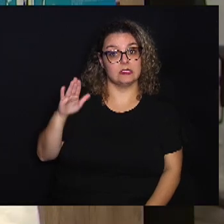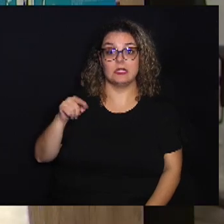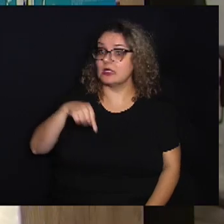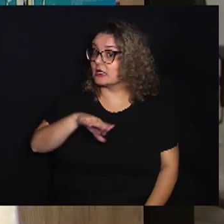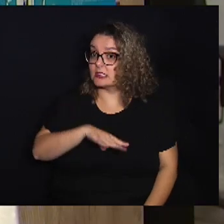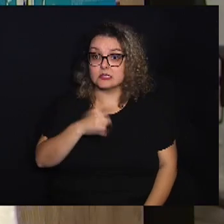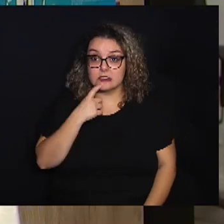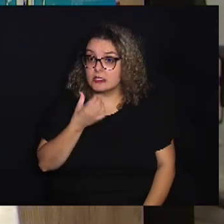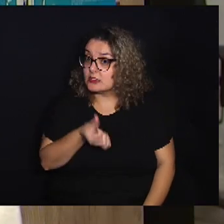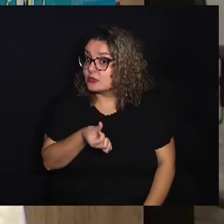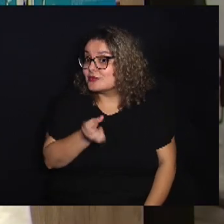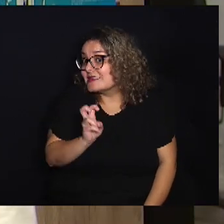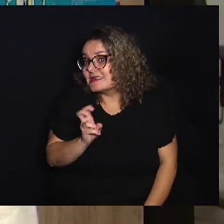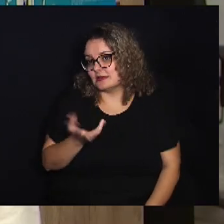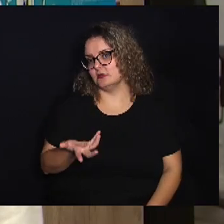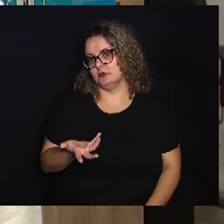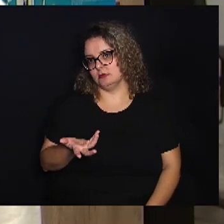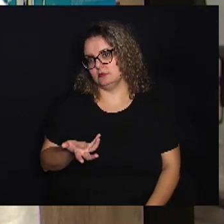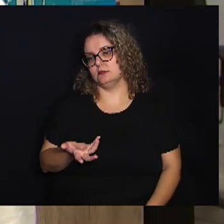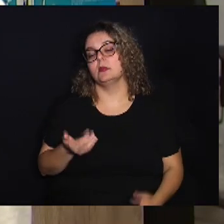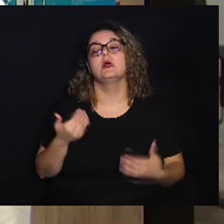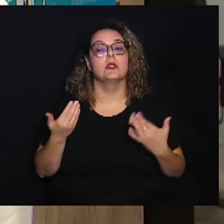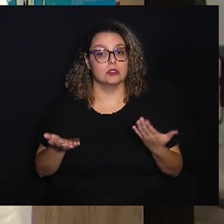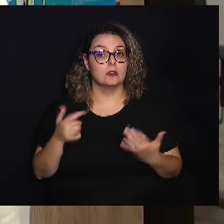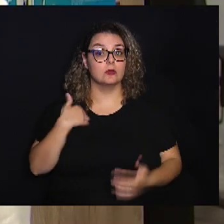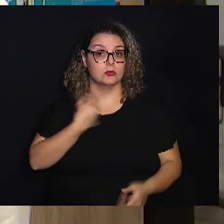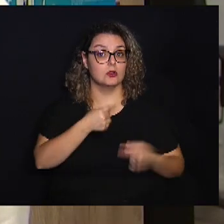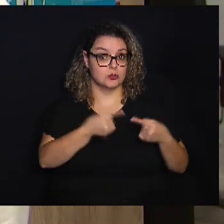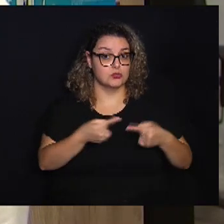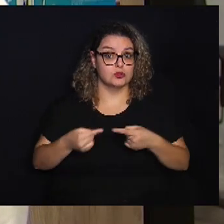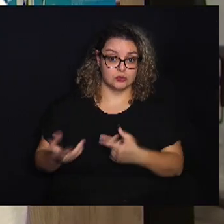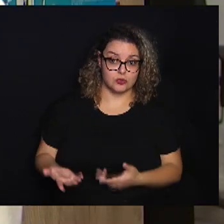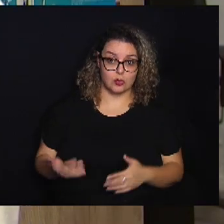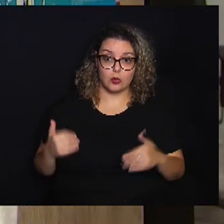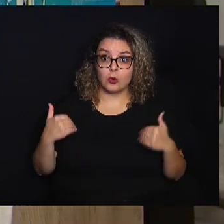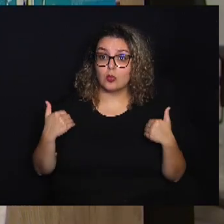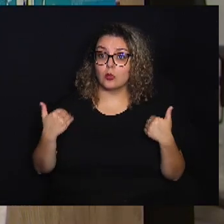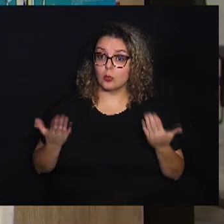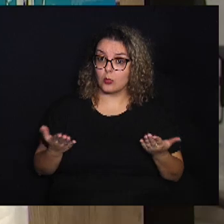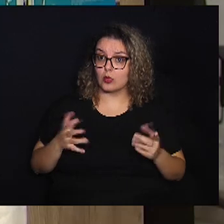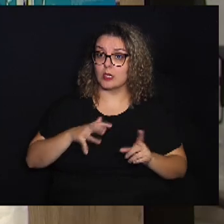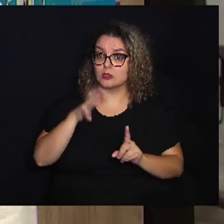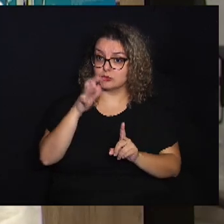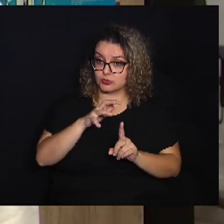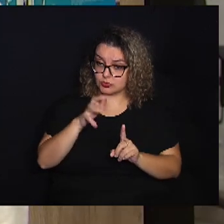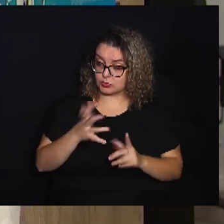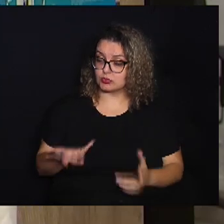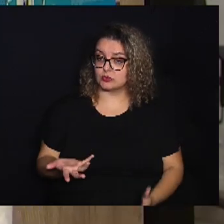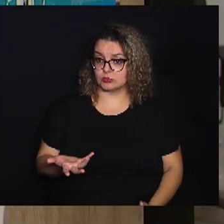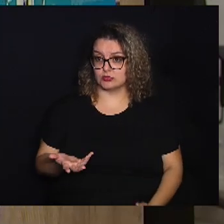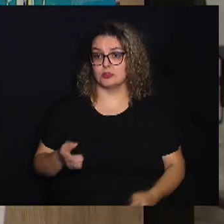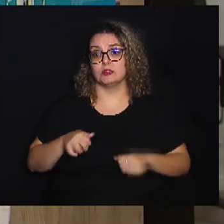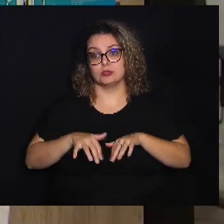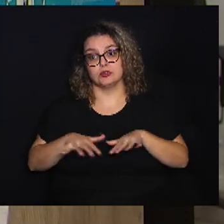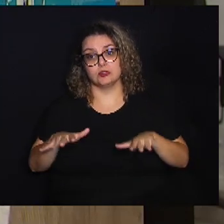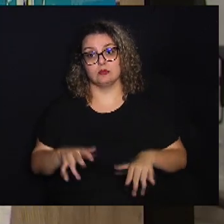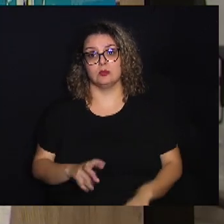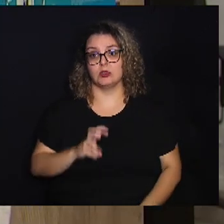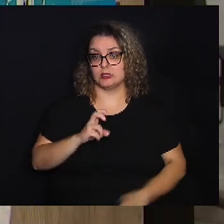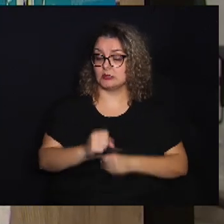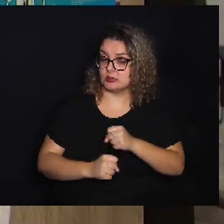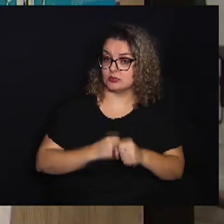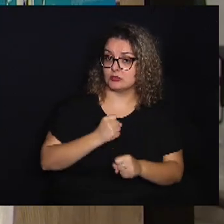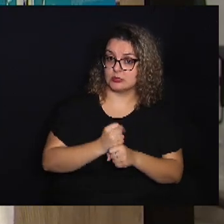Campinas a partir dos 65 anos. Então nós discutimos quais impactos, né, de ampliar em 5 anos